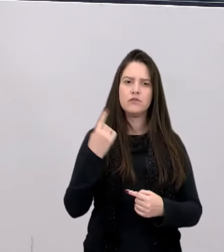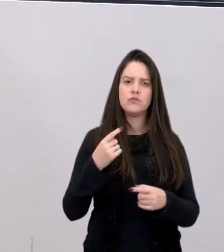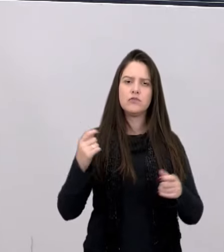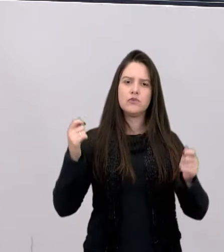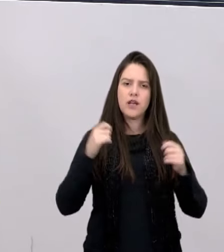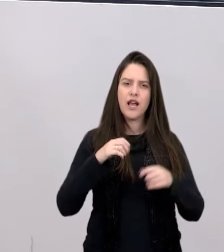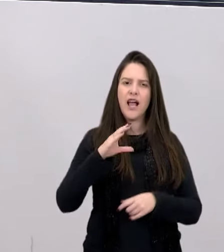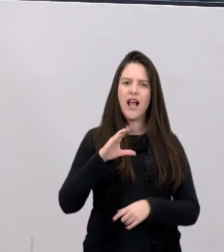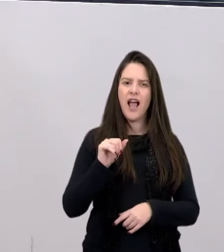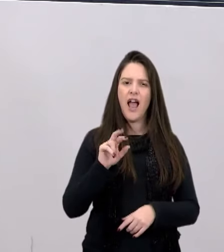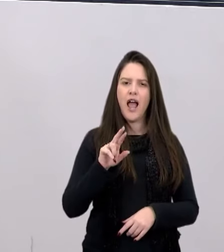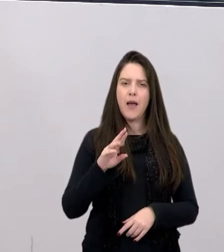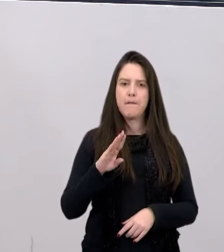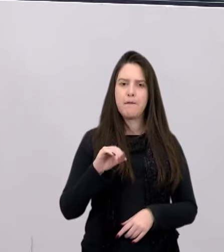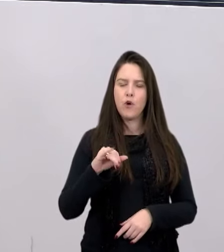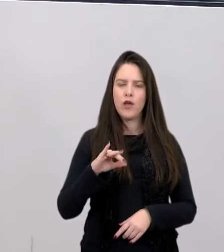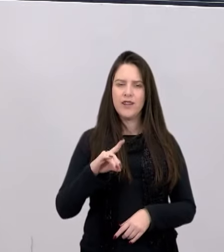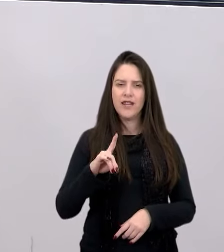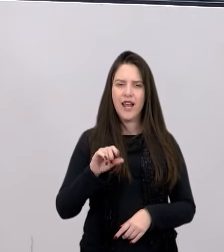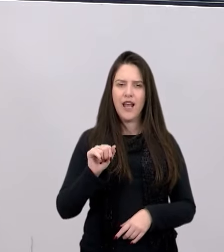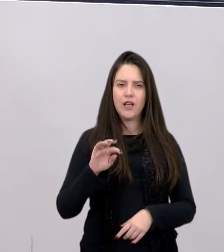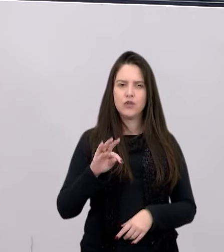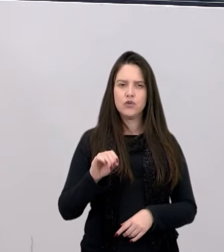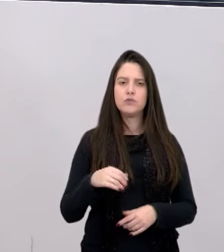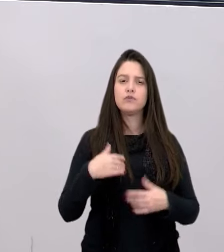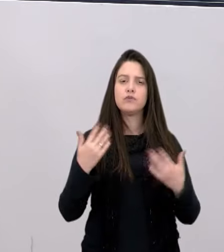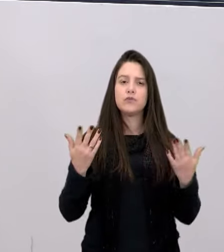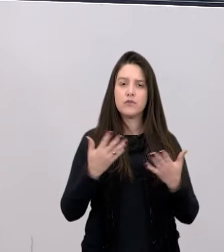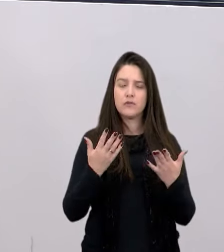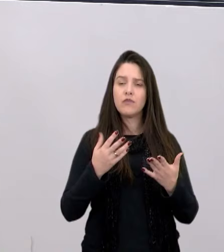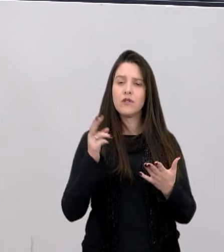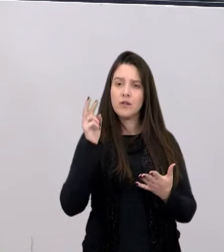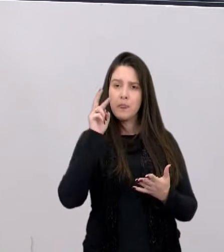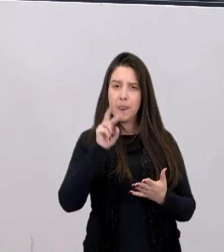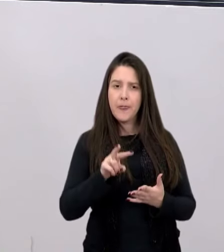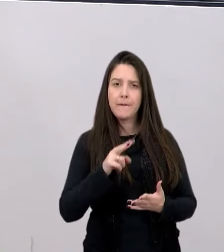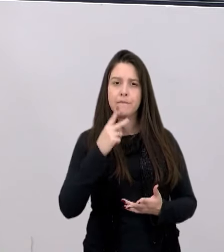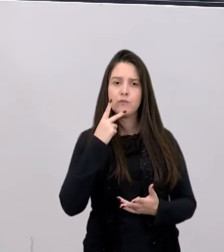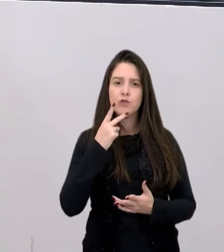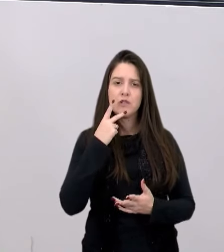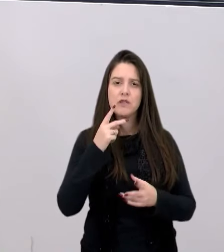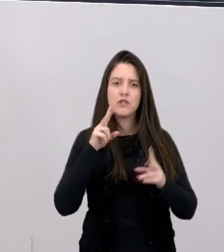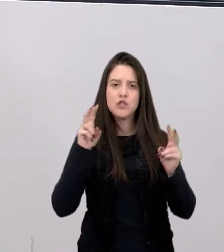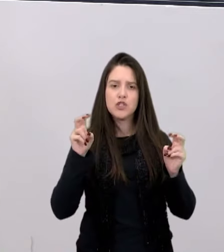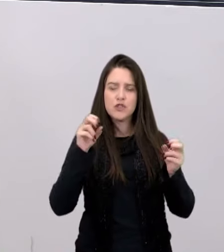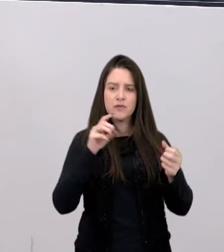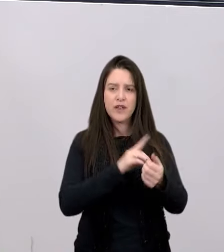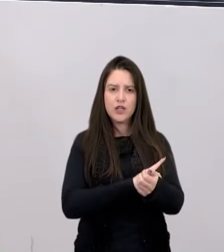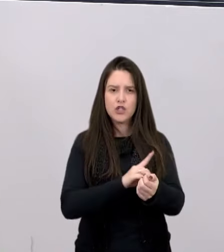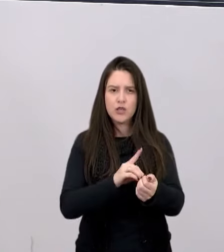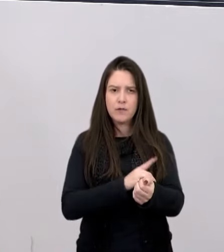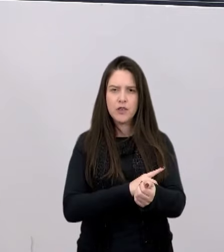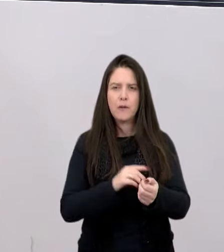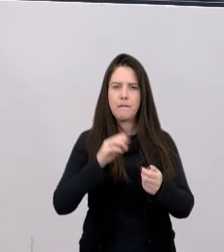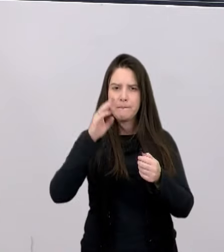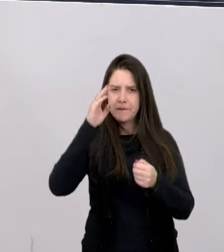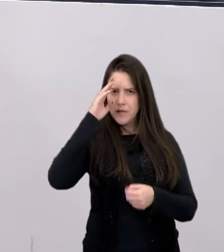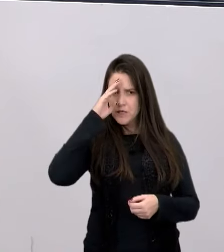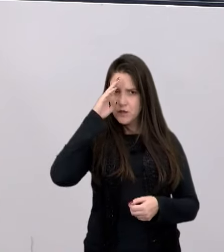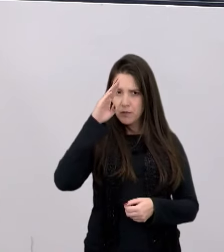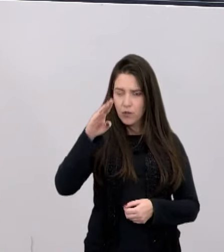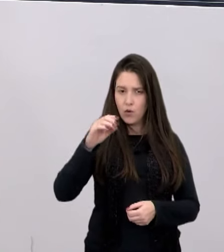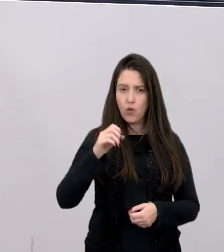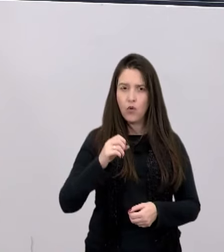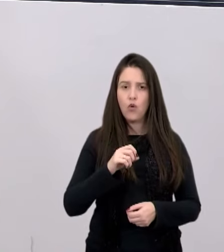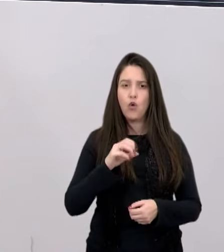carboidratos também é importante. E aí, olha só, né? Quando a gente fala aí da diabetes, então, principalmente a tipo 2, que é o que a